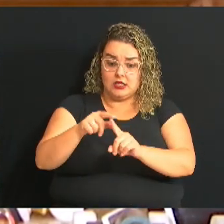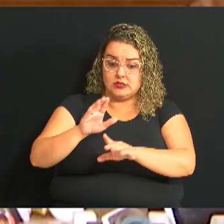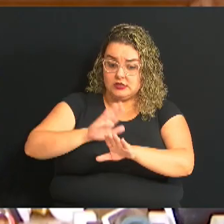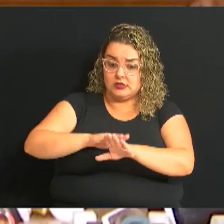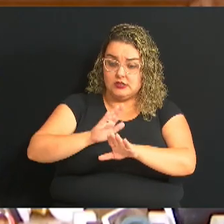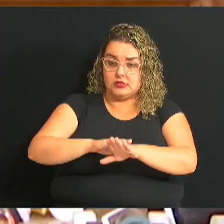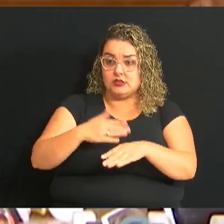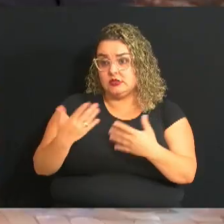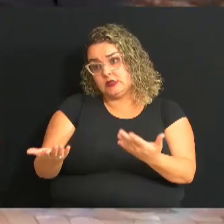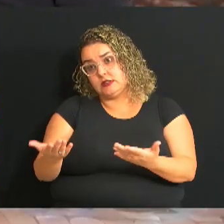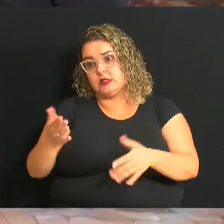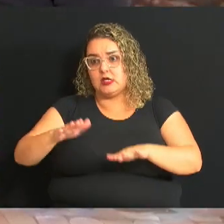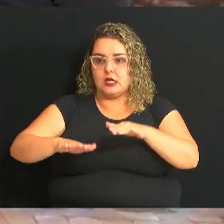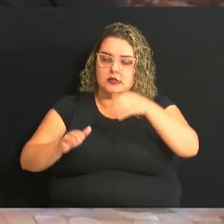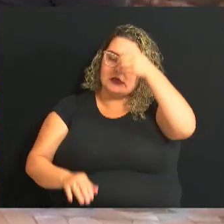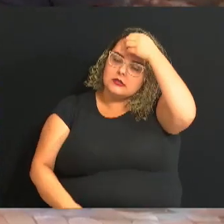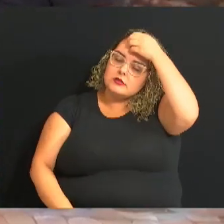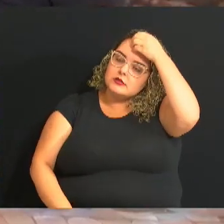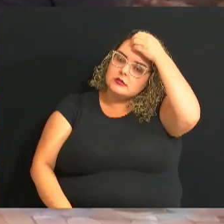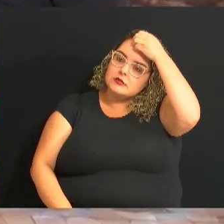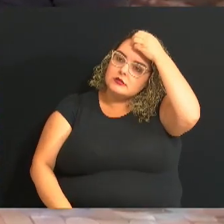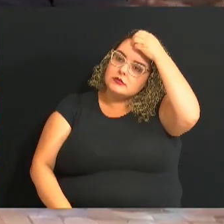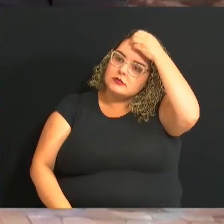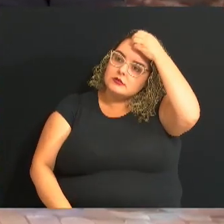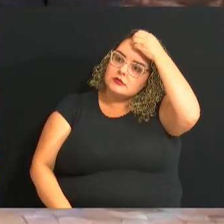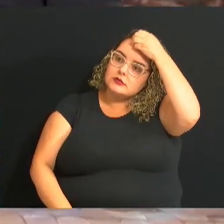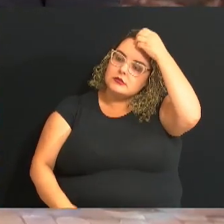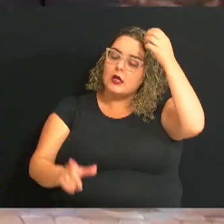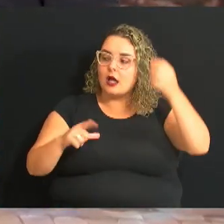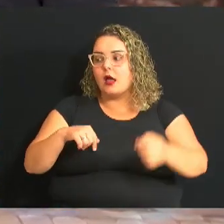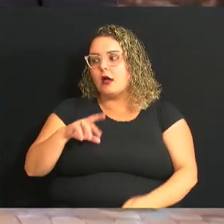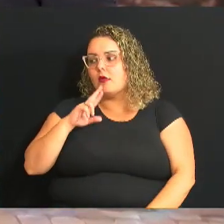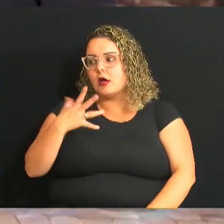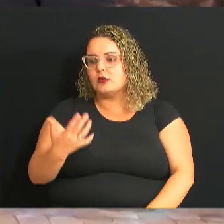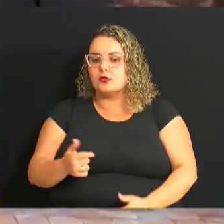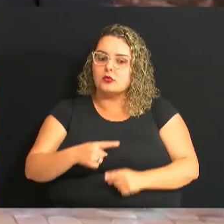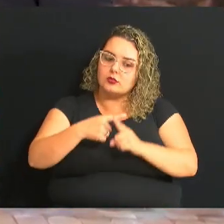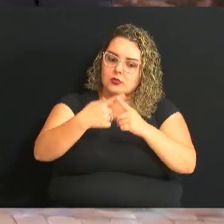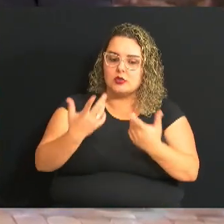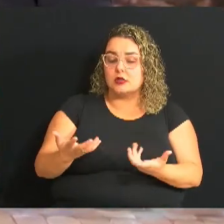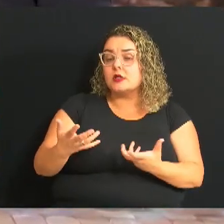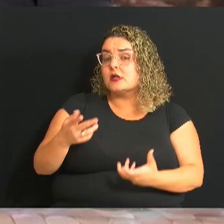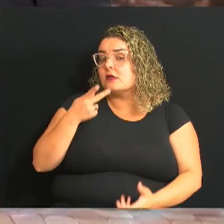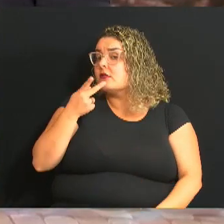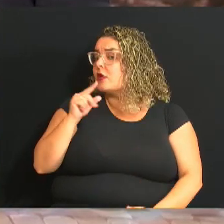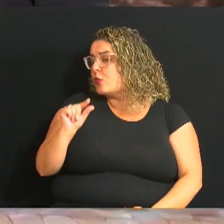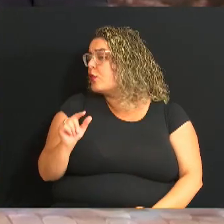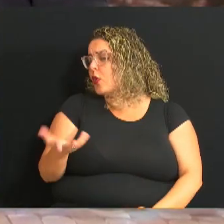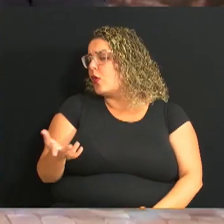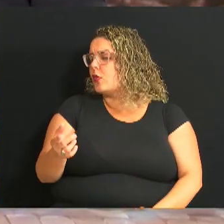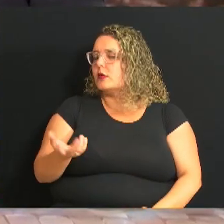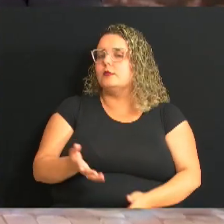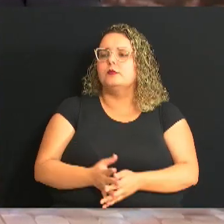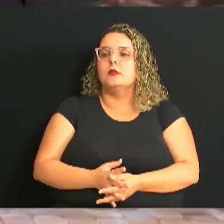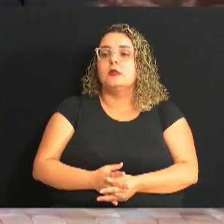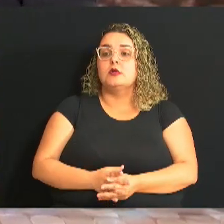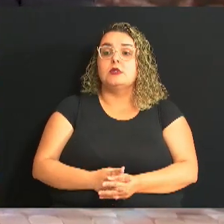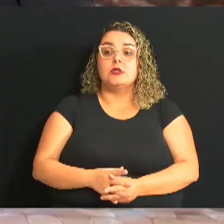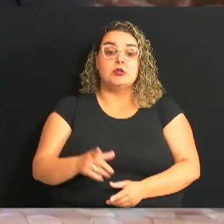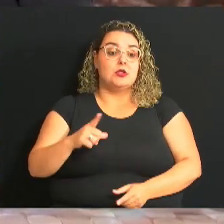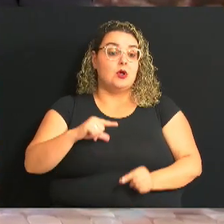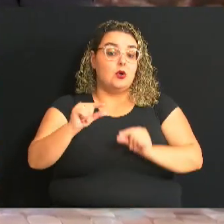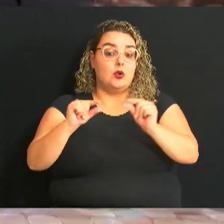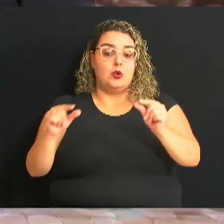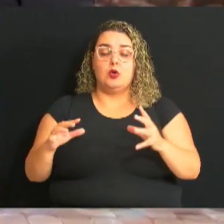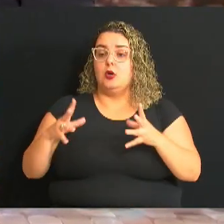atividade? Certamente é um retorno bastante positivo. Gostaria que você falasse um pouco sobre isso. A gente tem um pouquinho de tudo, né? No